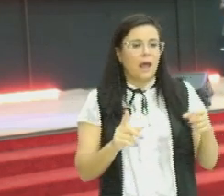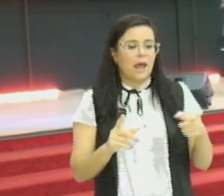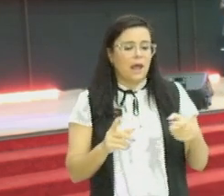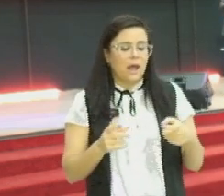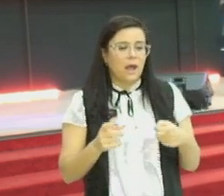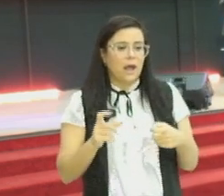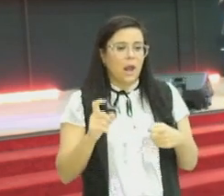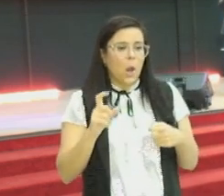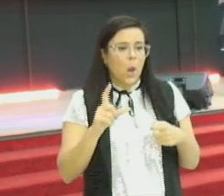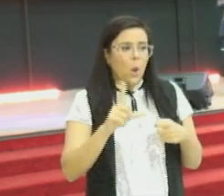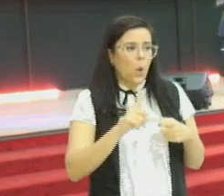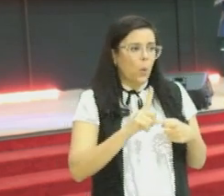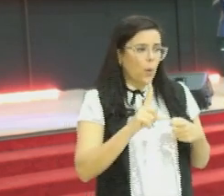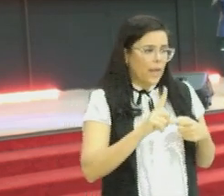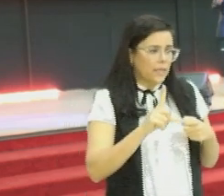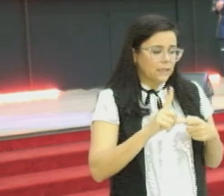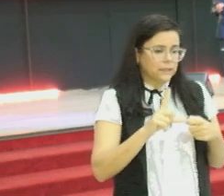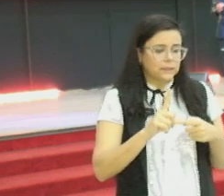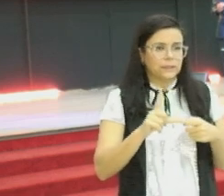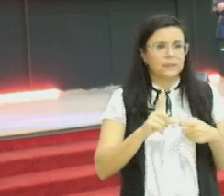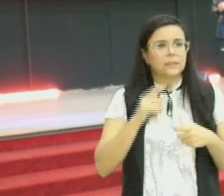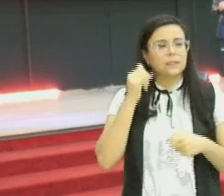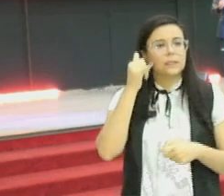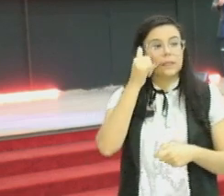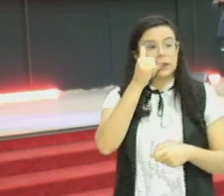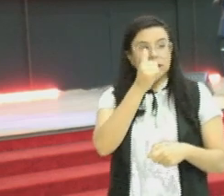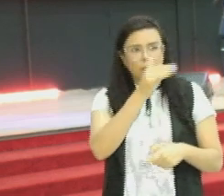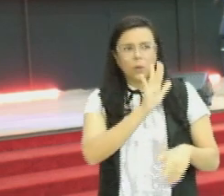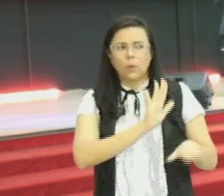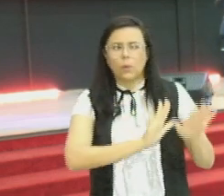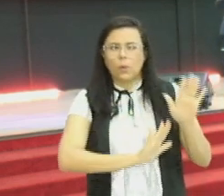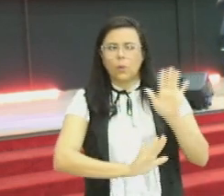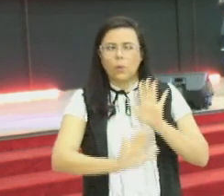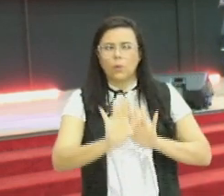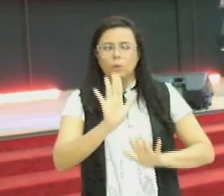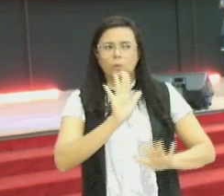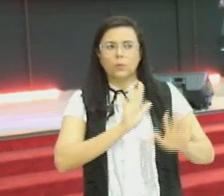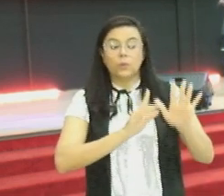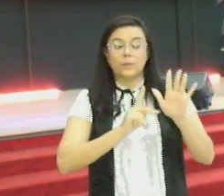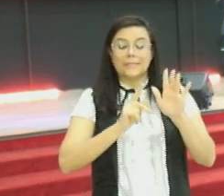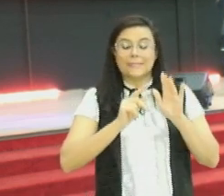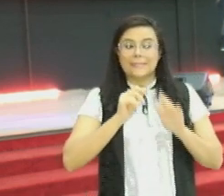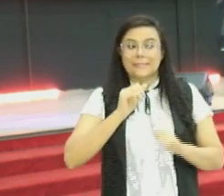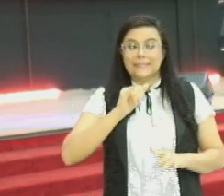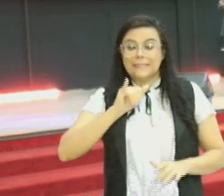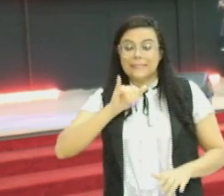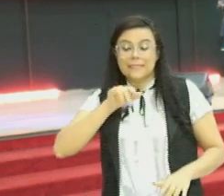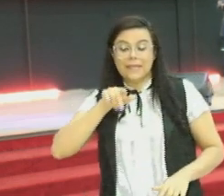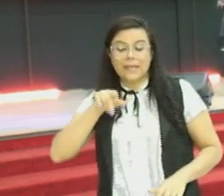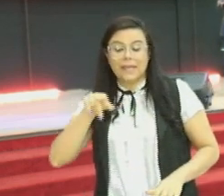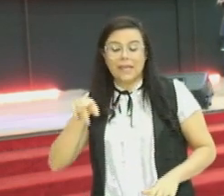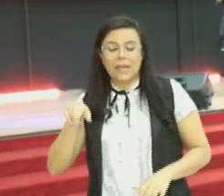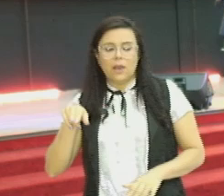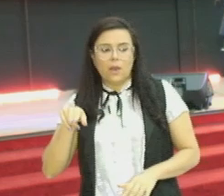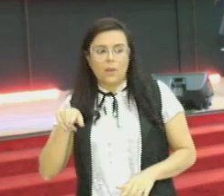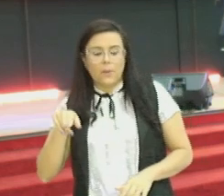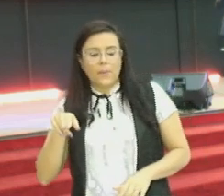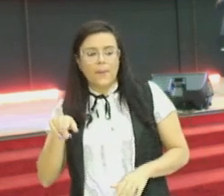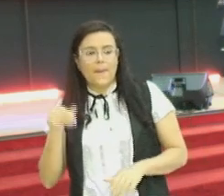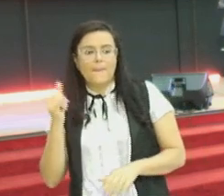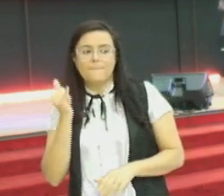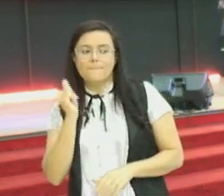assim: tomem cuidado, se o seu irmão pecar, repreenda-o, e se ele